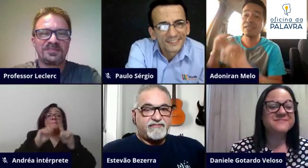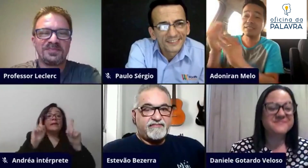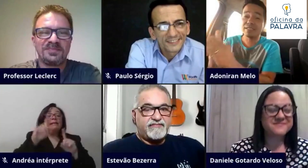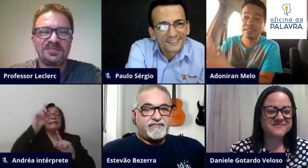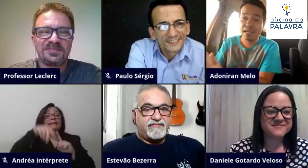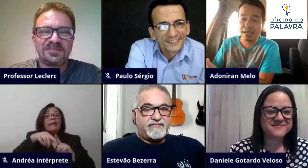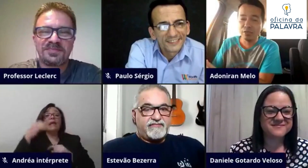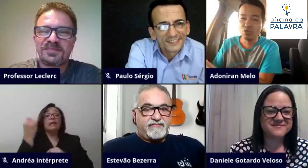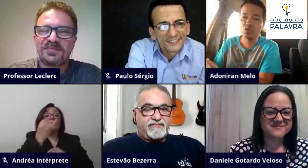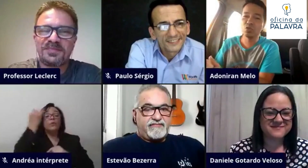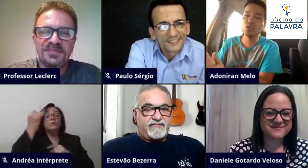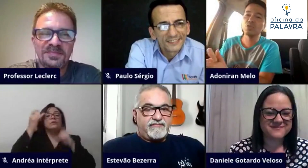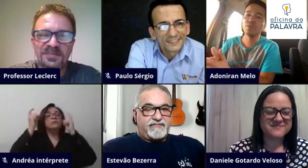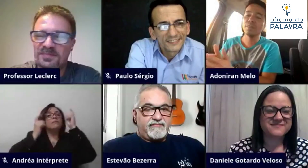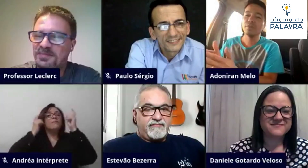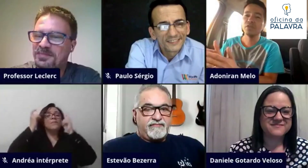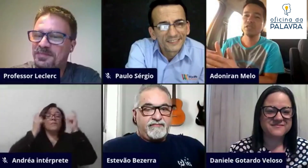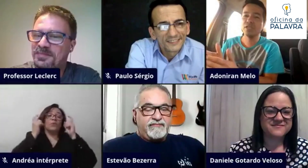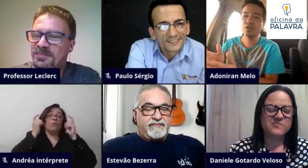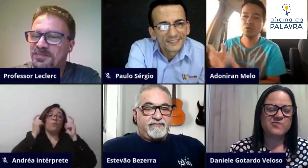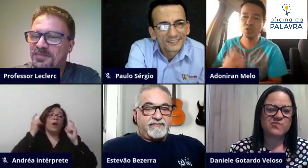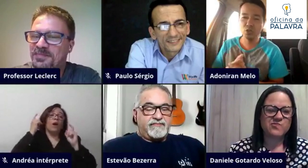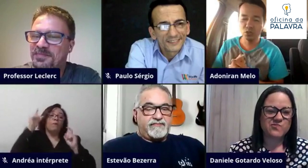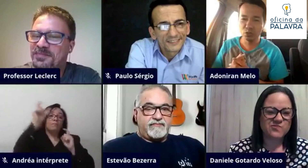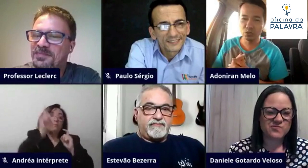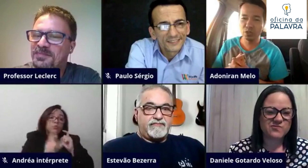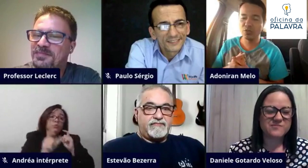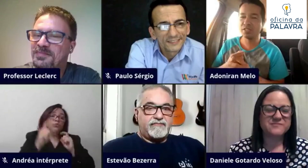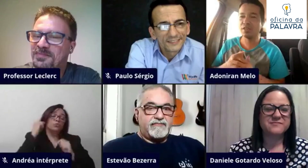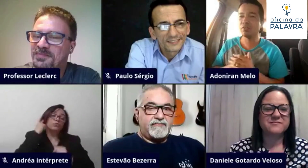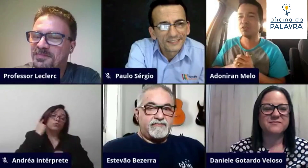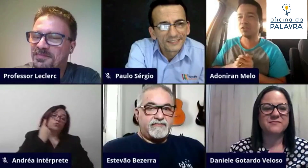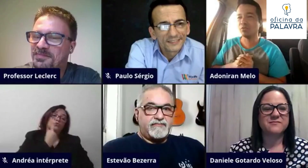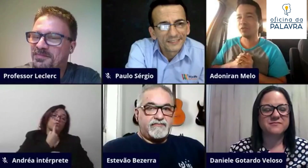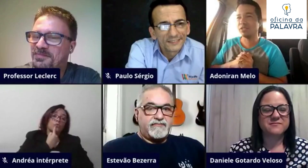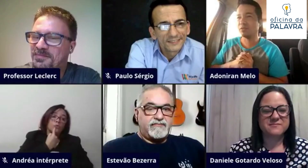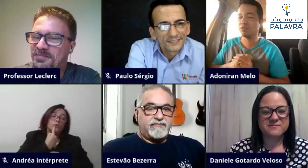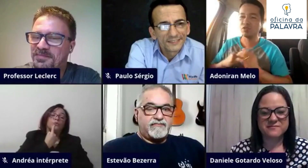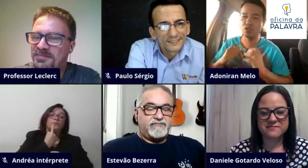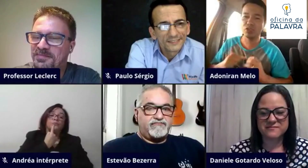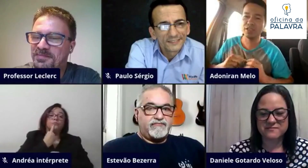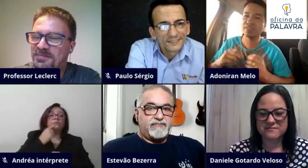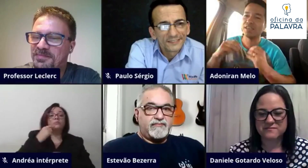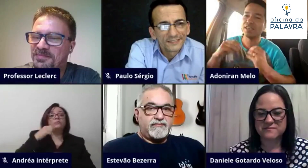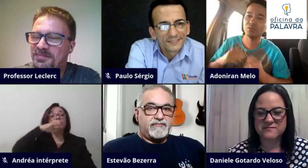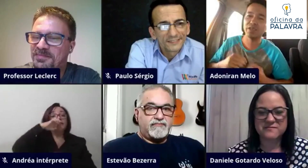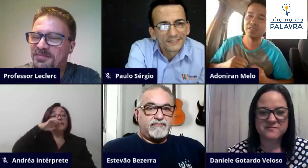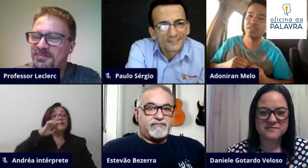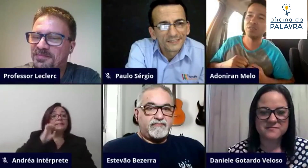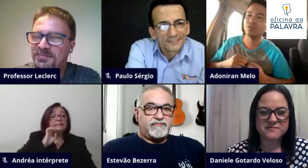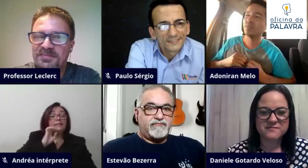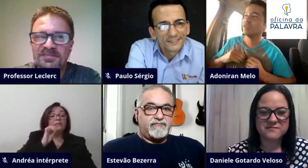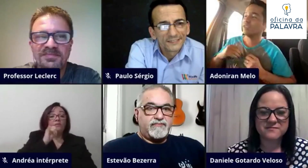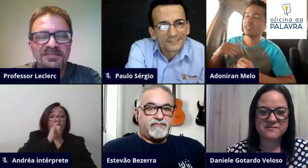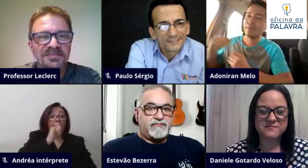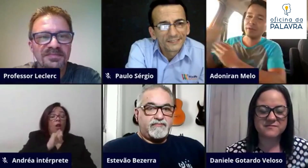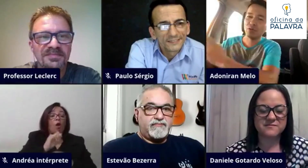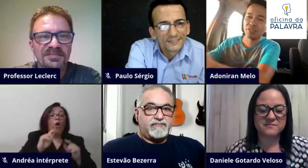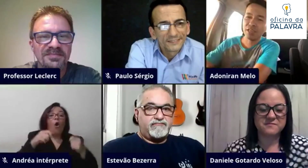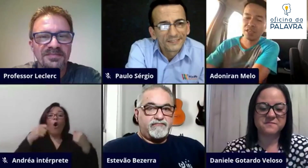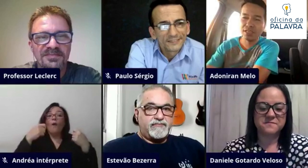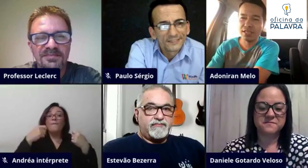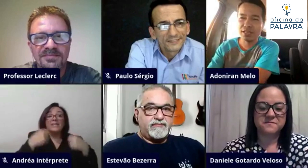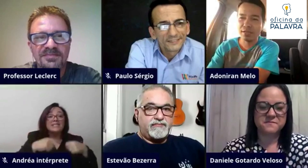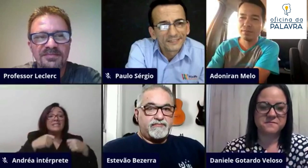né, pensar no surdo, porque o que o Estevão falou, por exemplo, o surdo tem que sair do Brasil, ir lá